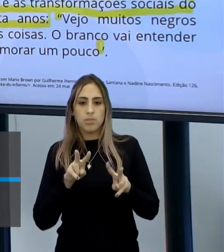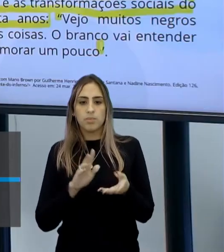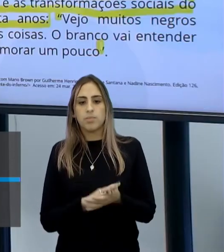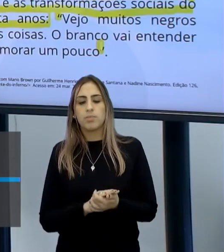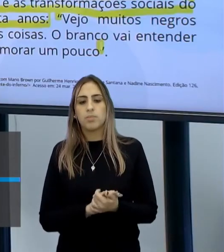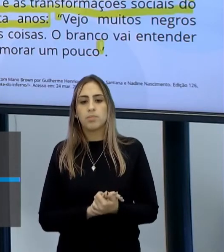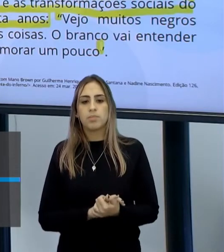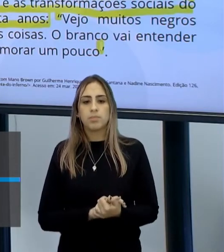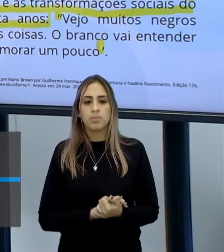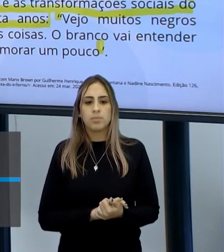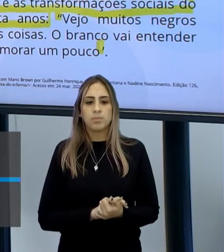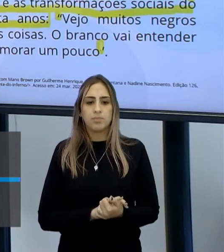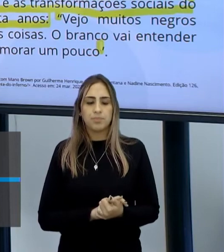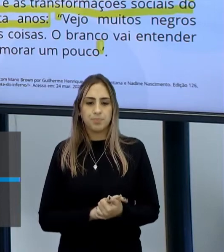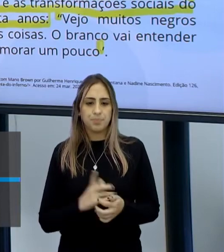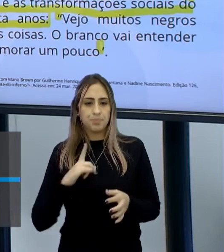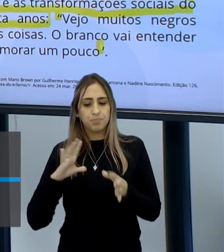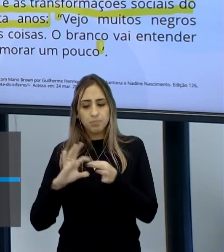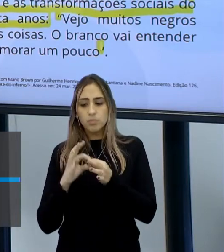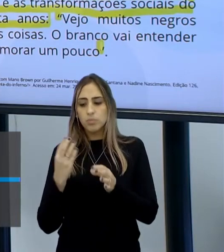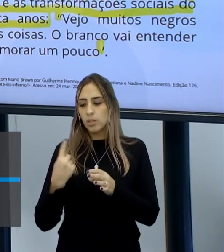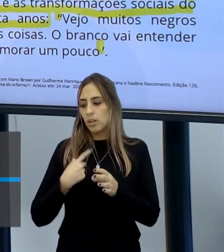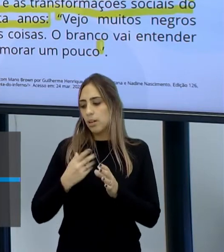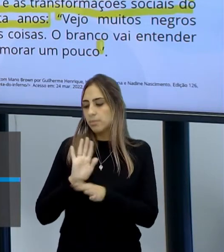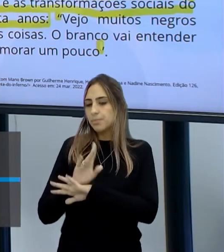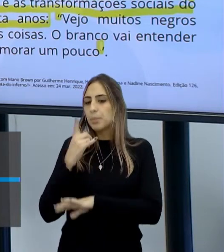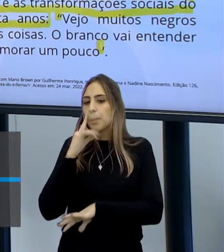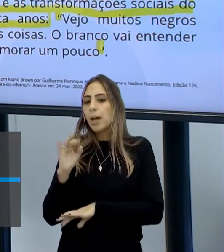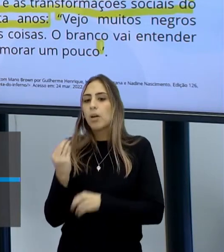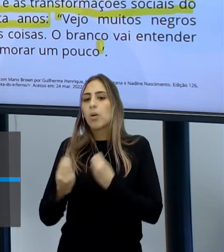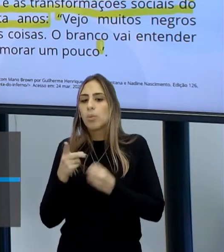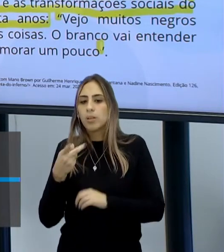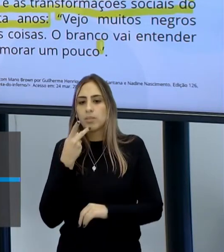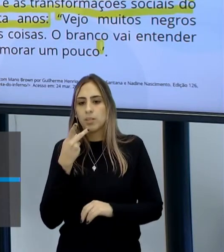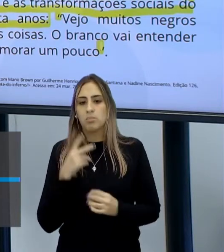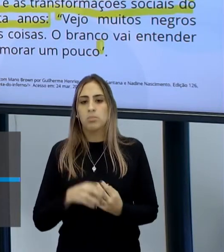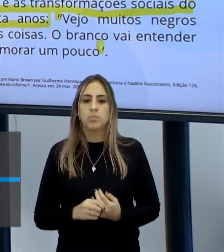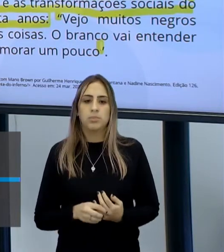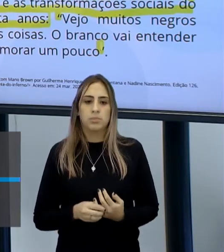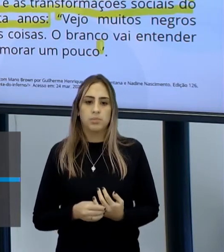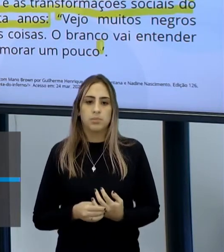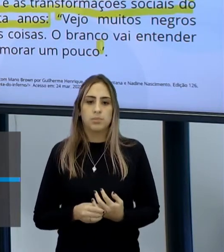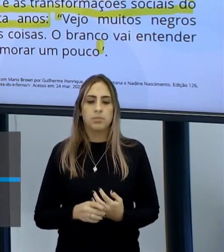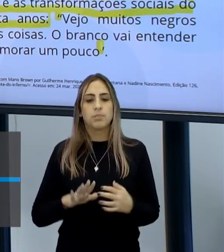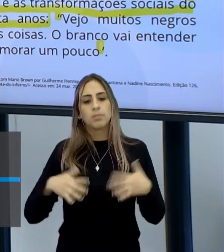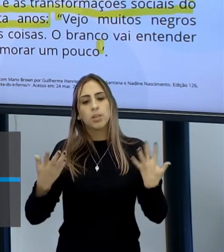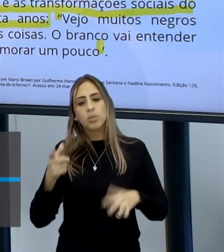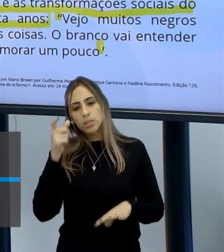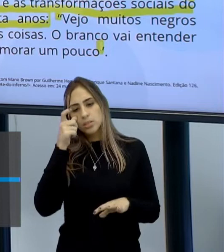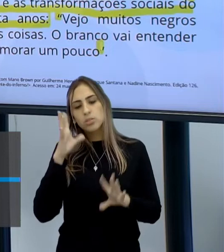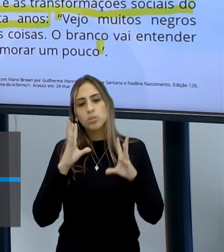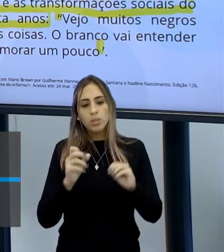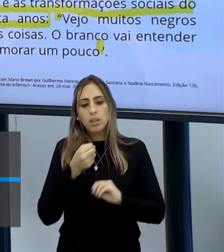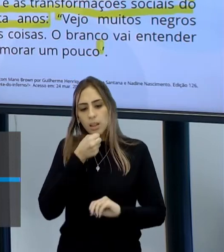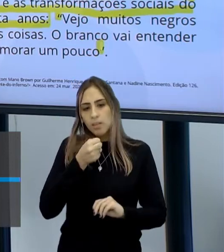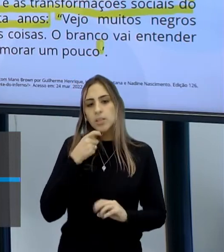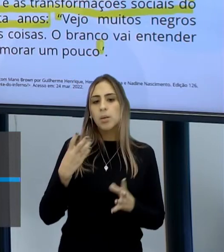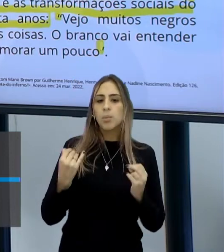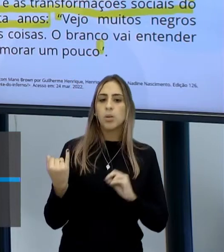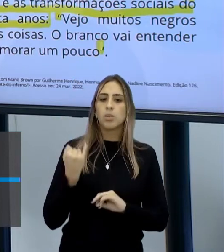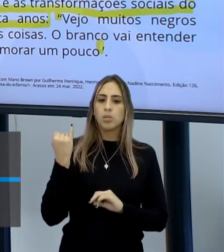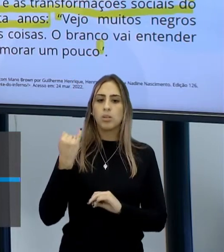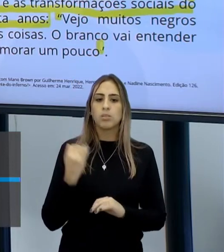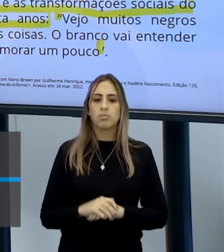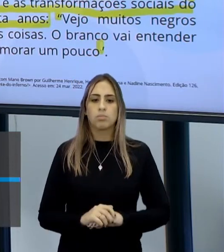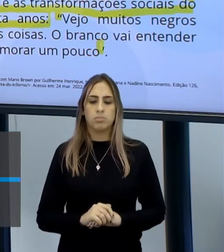uma outra roupagem, como ele mesmo falou. Então, assistam aí toda a entrevista, que é super importante. E